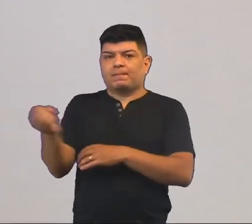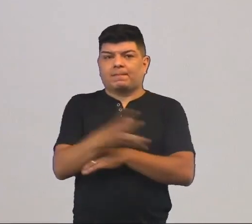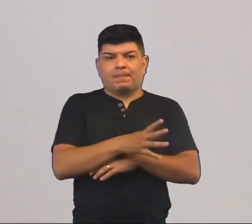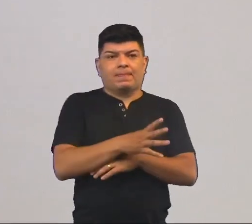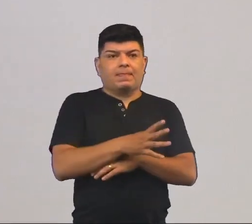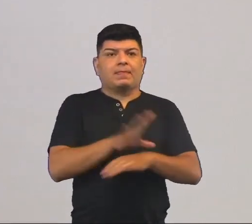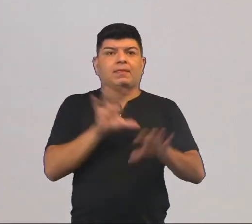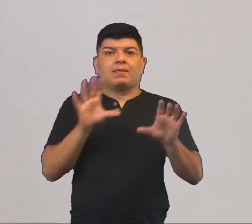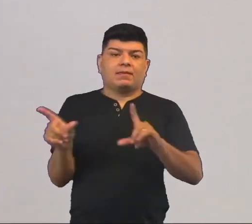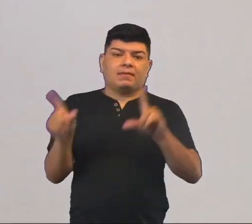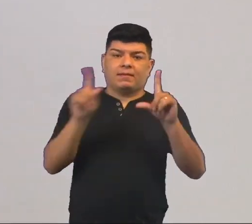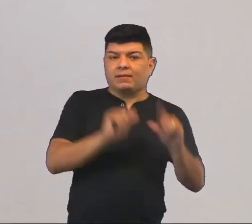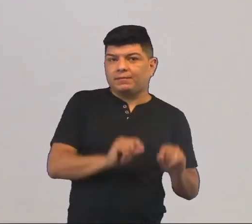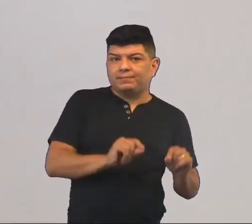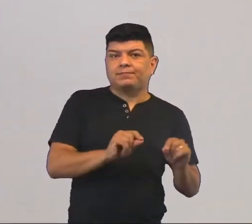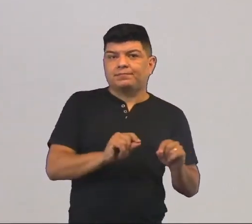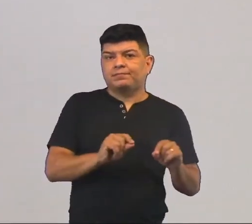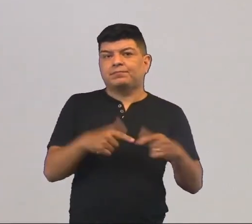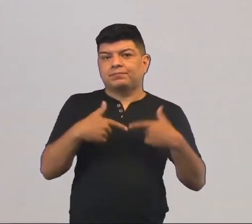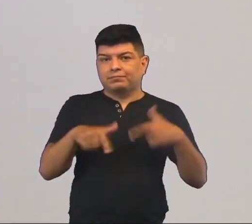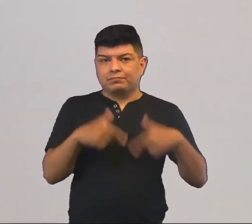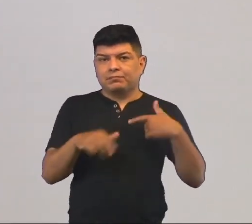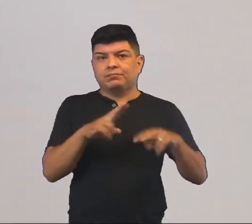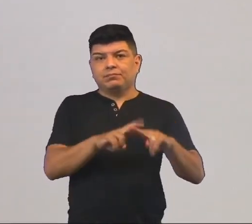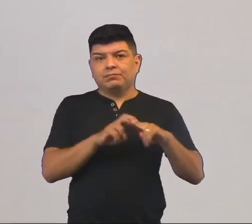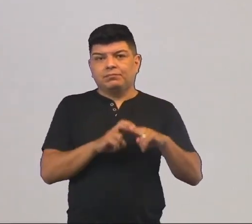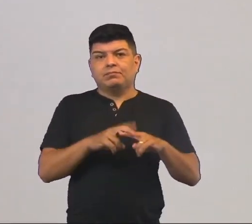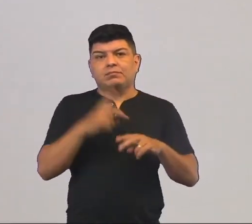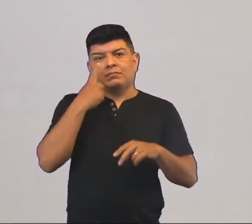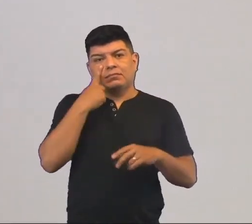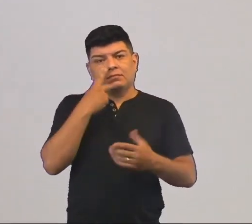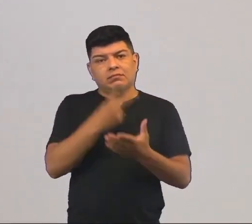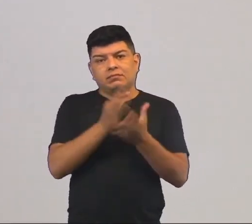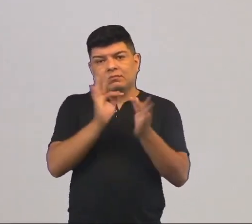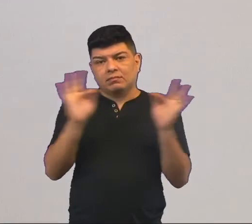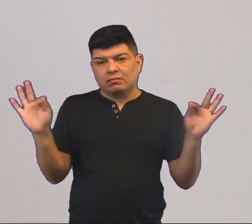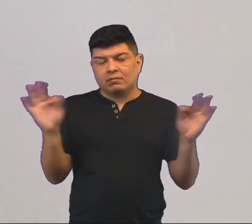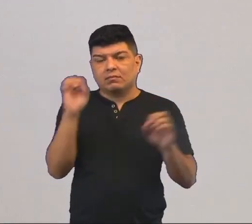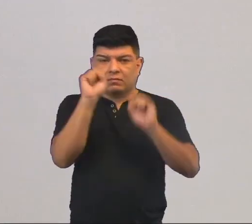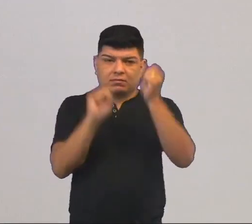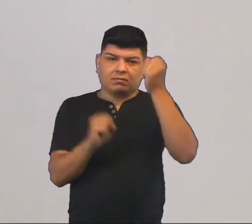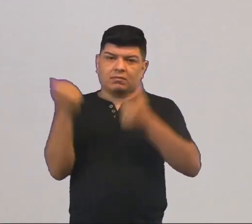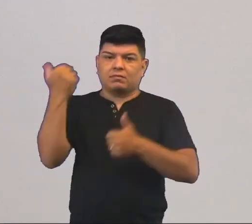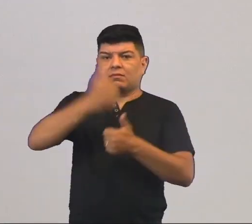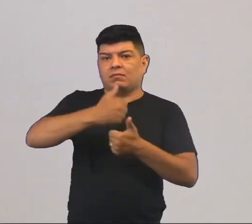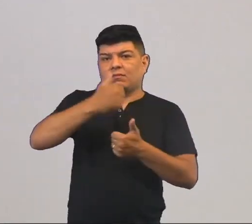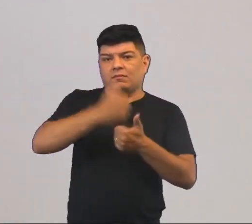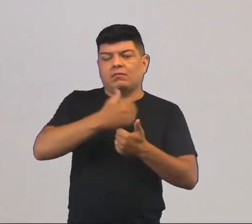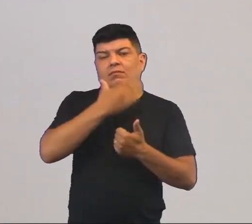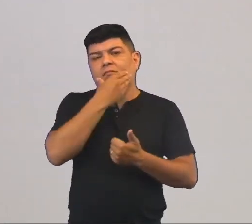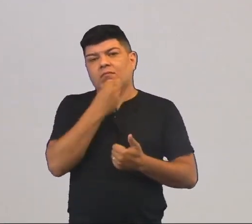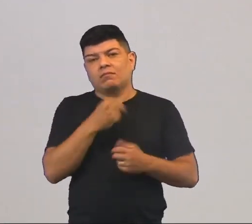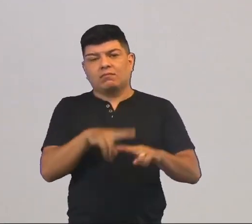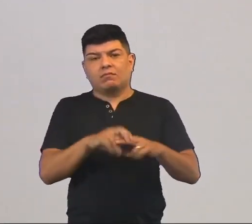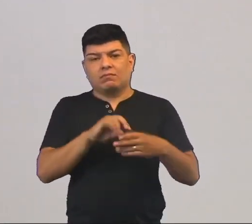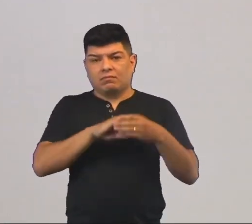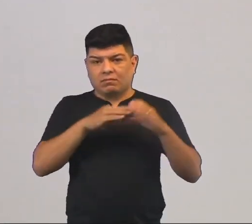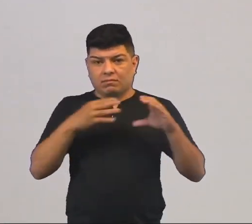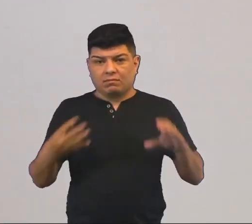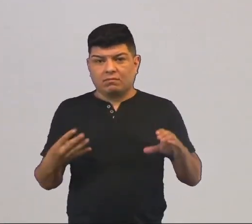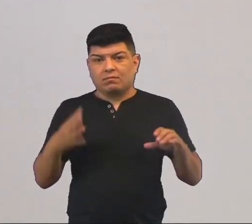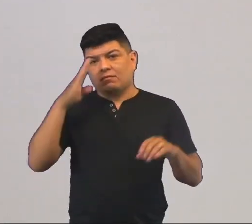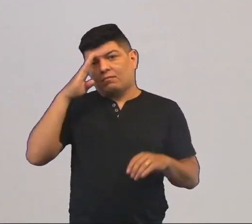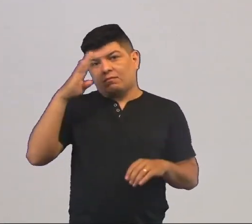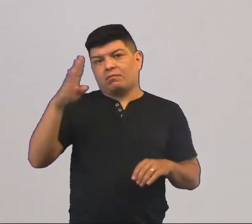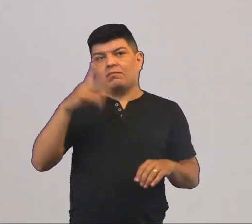é justamente a redução da mão de obra. Por isso que a gente ouve sempre a frase, as máquinas vêm substituindo o homem. Então, uma das características